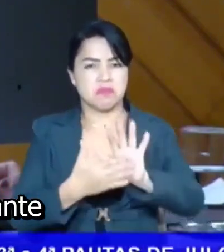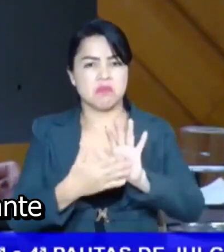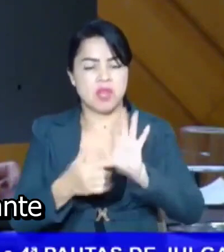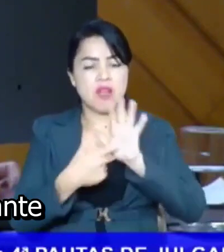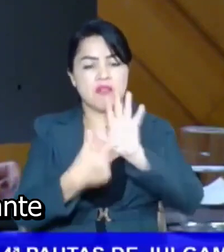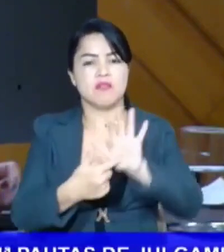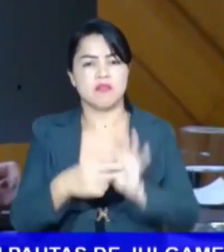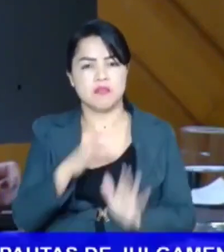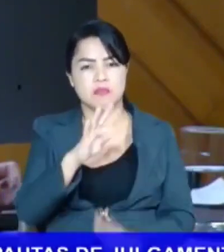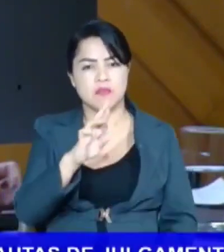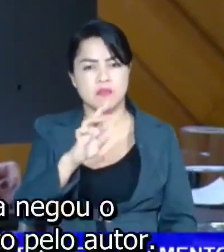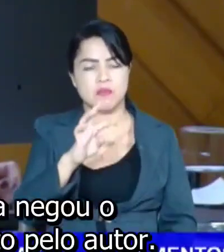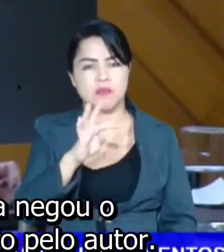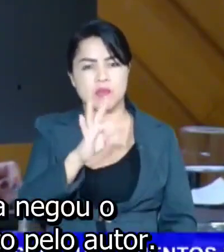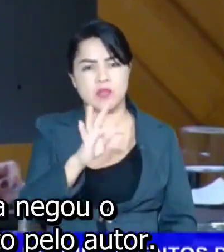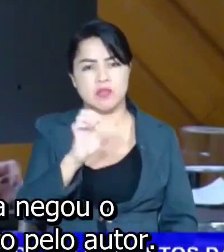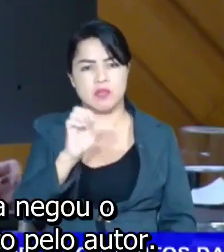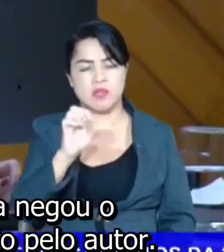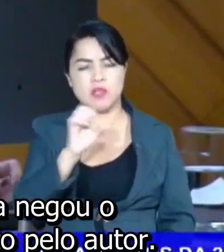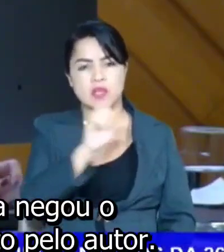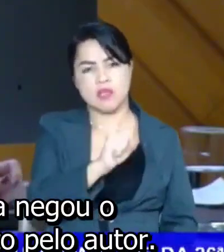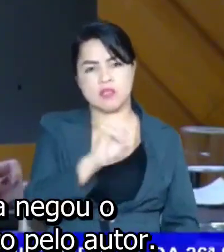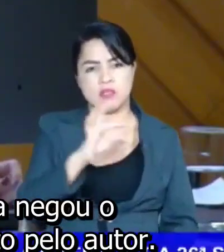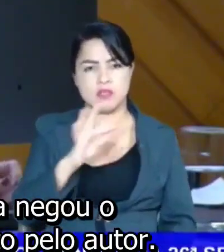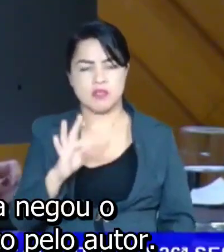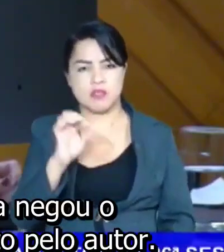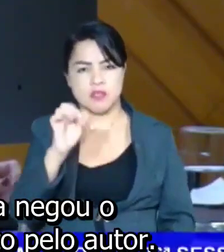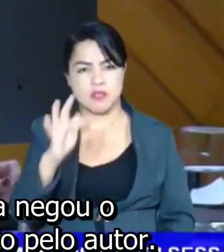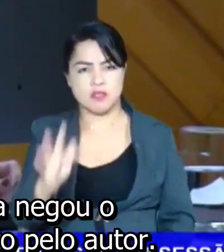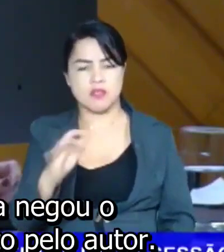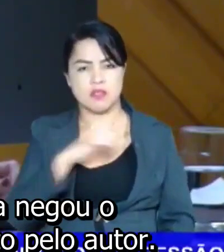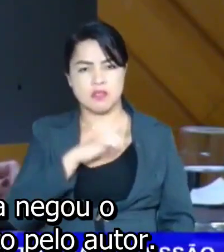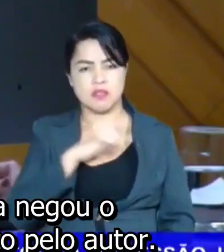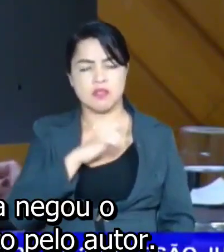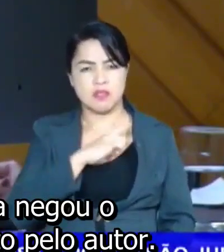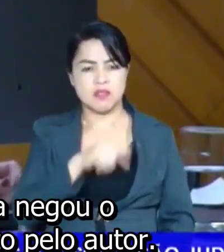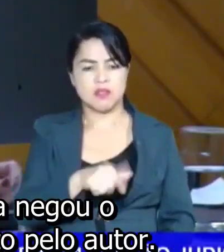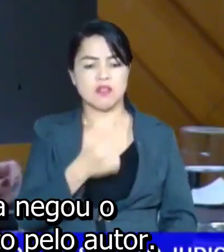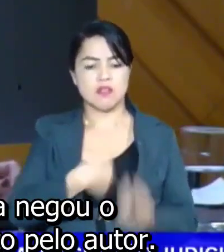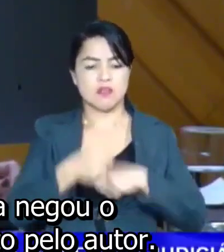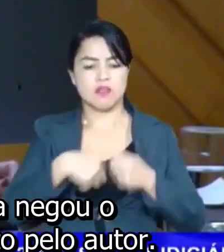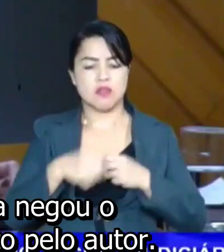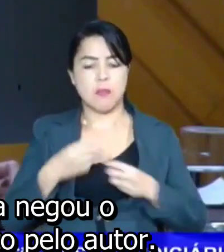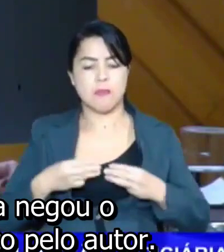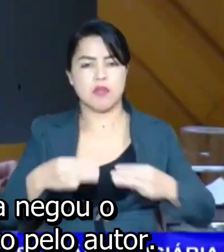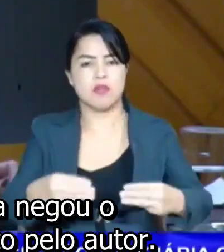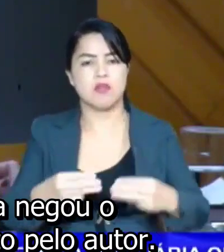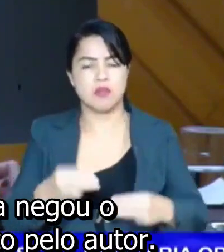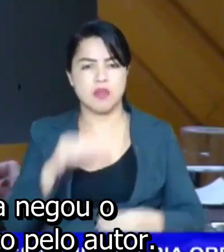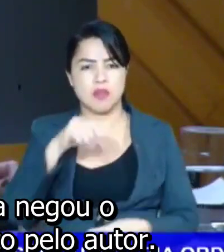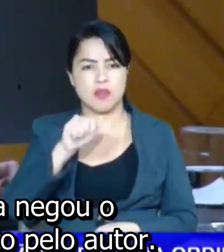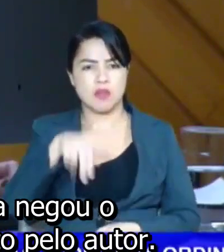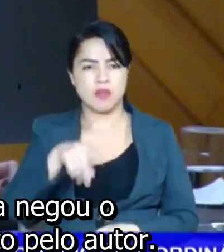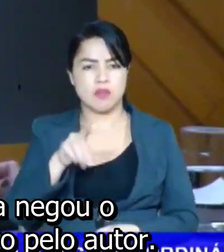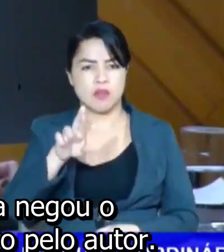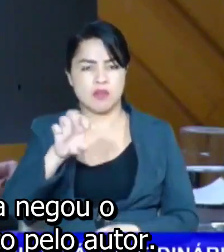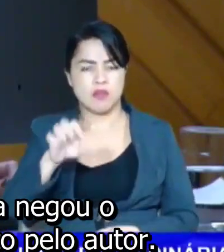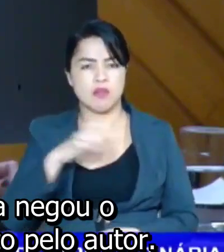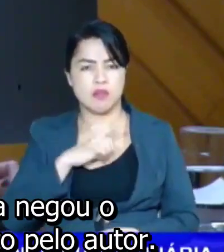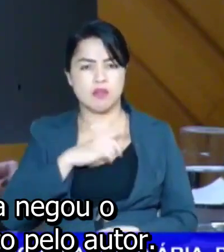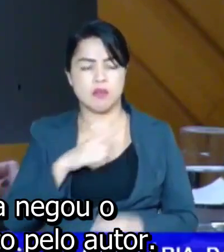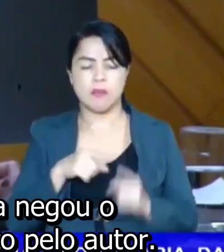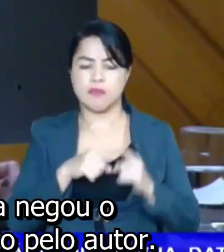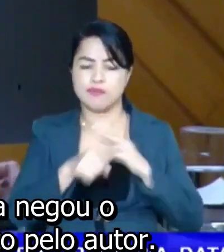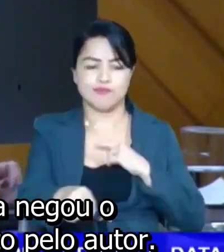constitucional, em que, em decisão de relatoria do ministro André Mendonça, negou o seguimento à reclamação, o que denota abuso do direito